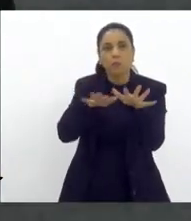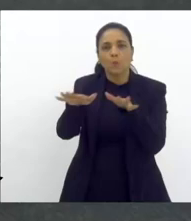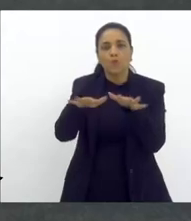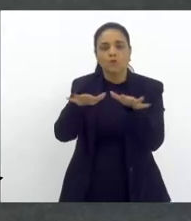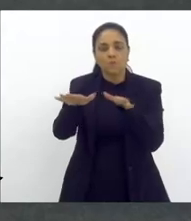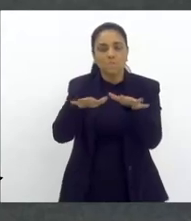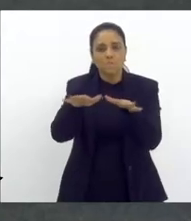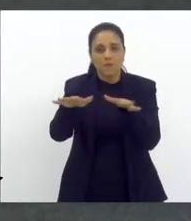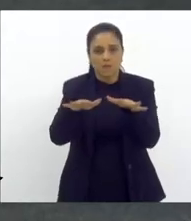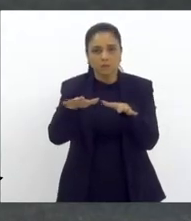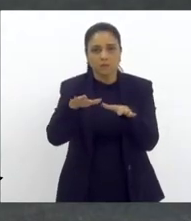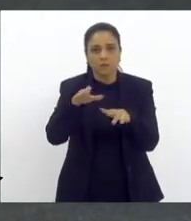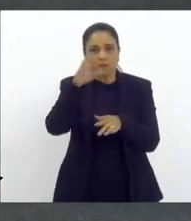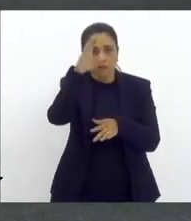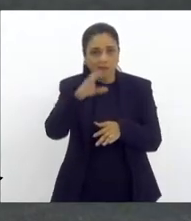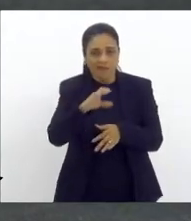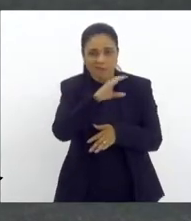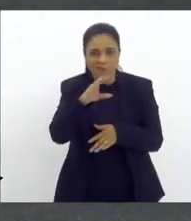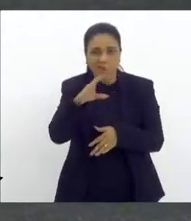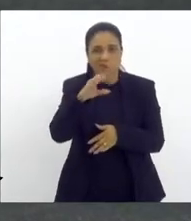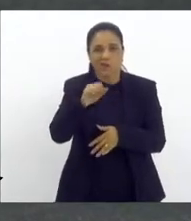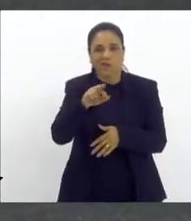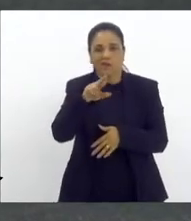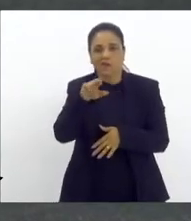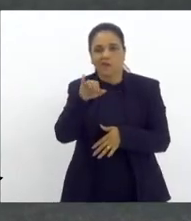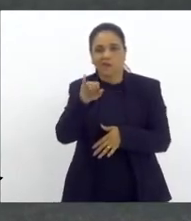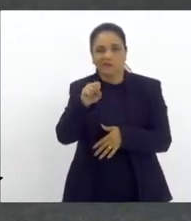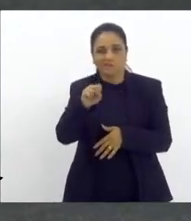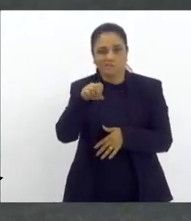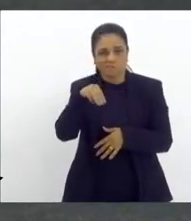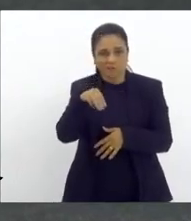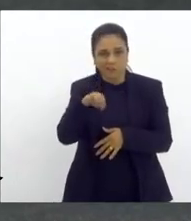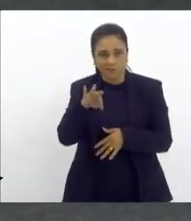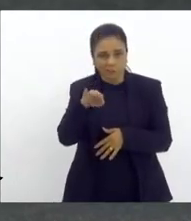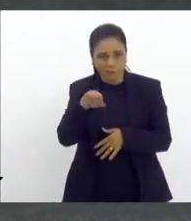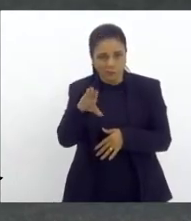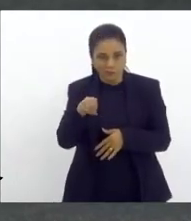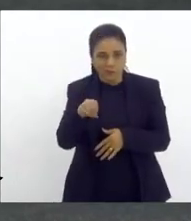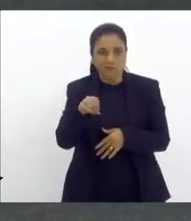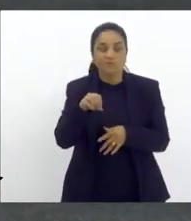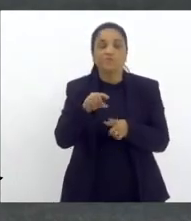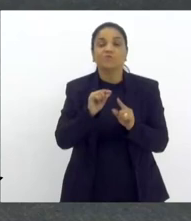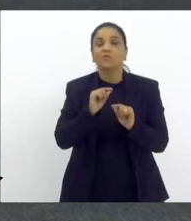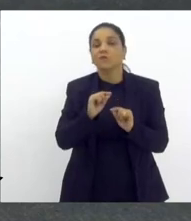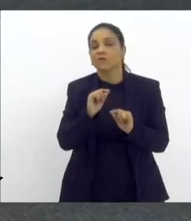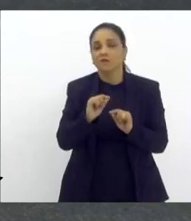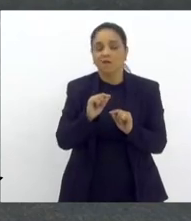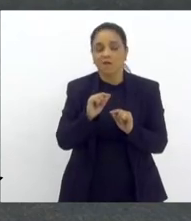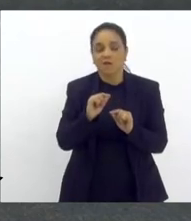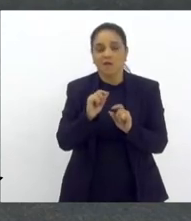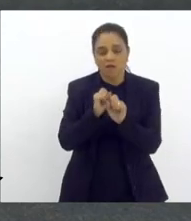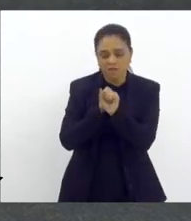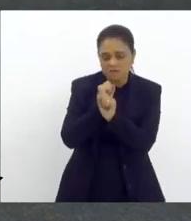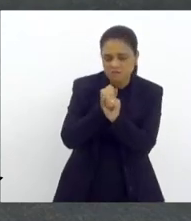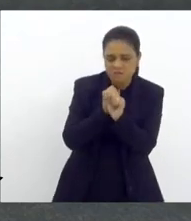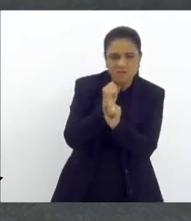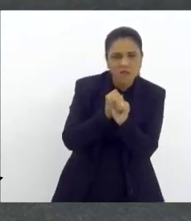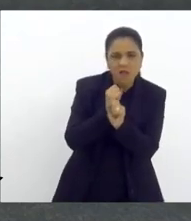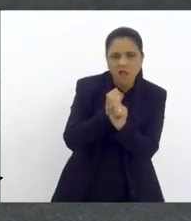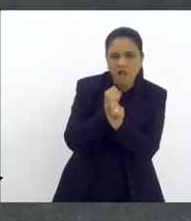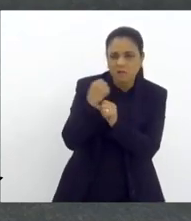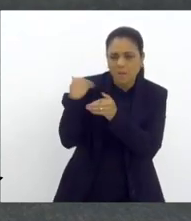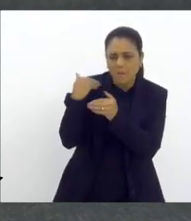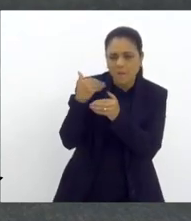Eclesiástico da igreja católica que tem sido nesses últimos anos